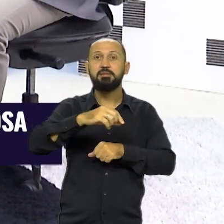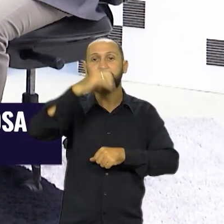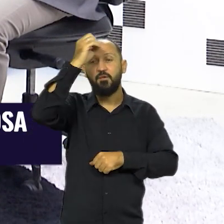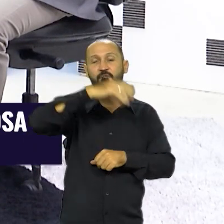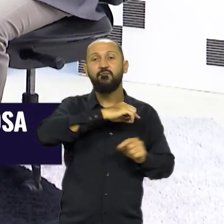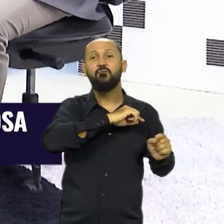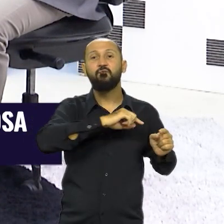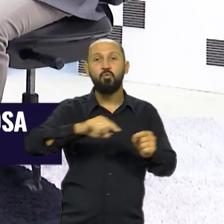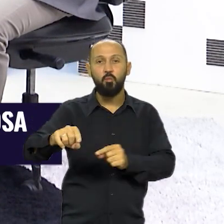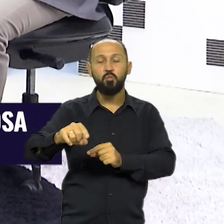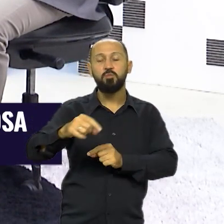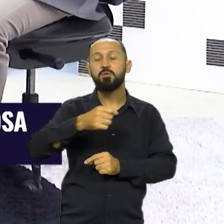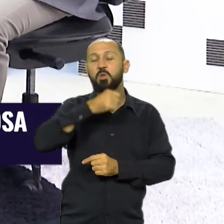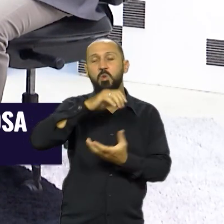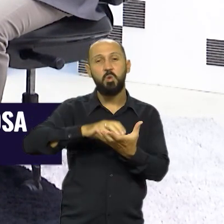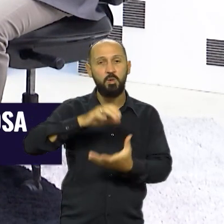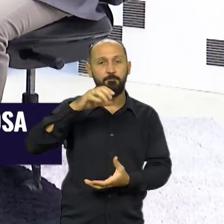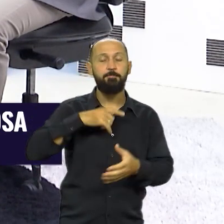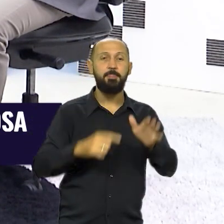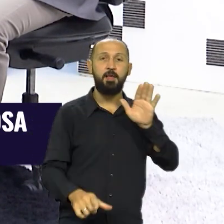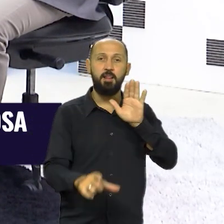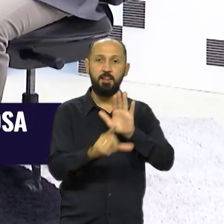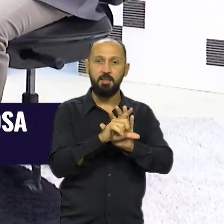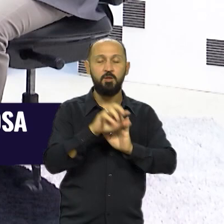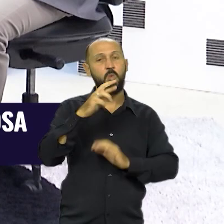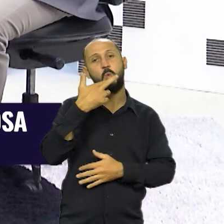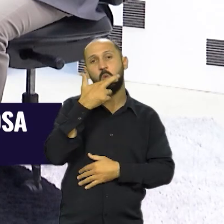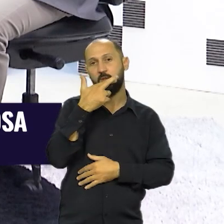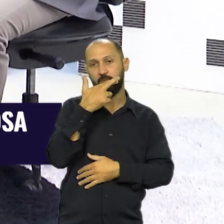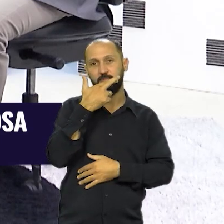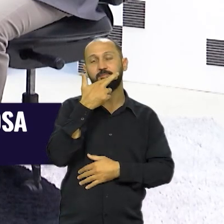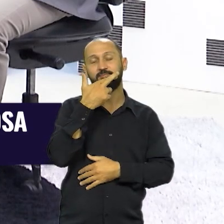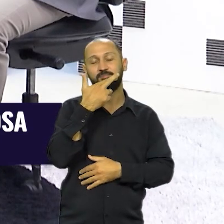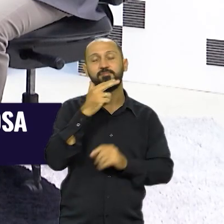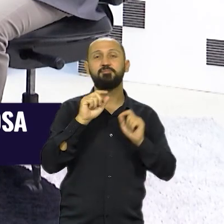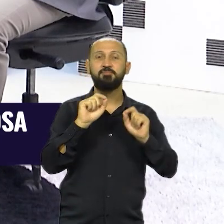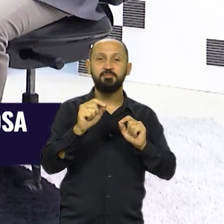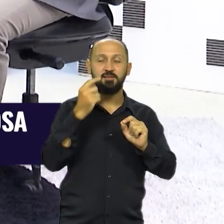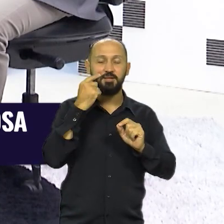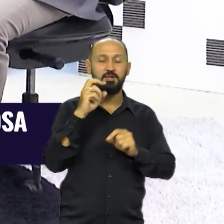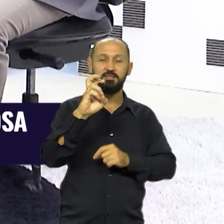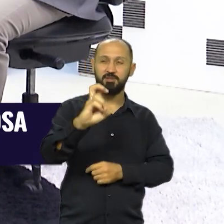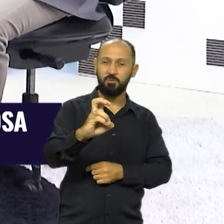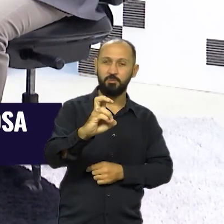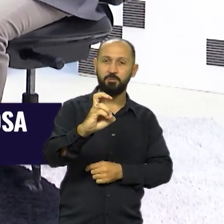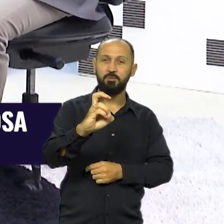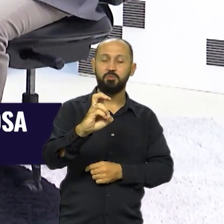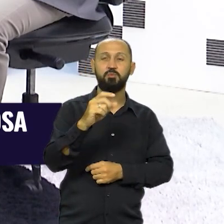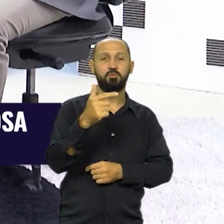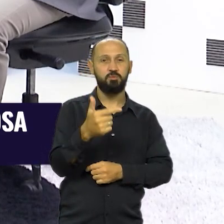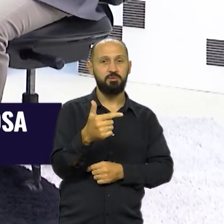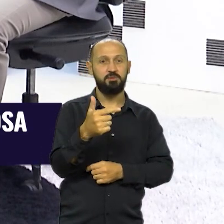pessoas da violência contra a pessoa idosa. Nós temos a lei aí do deputado Renato Câmara, né, que é a